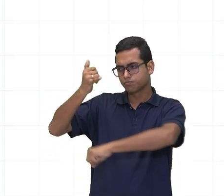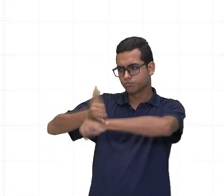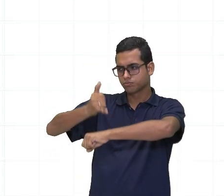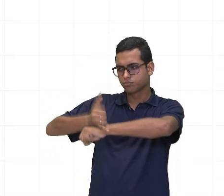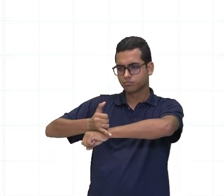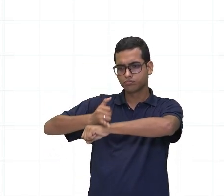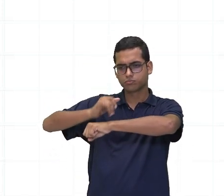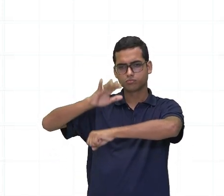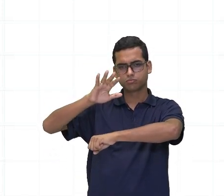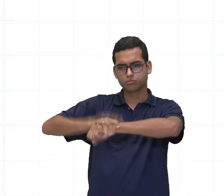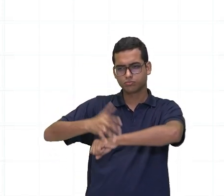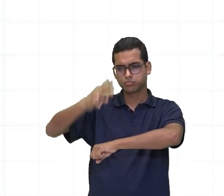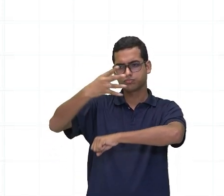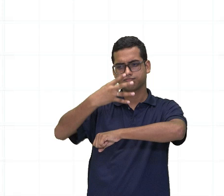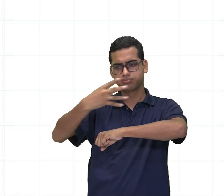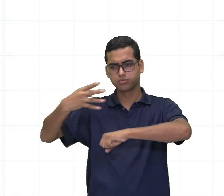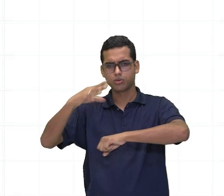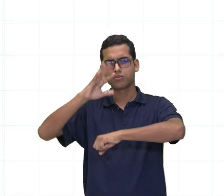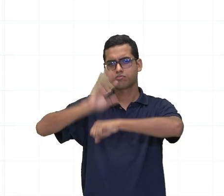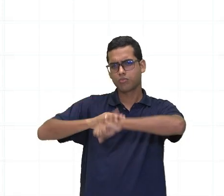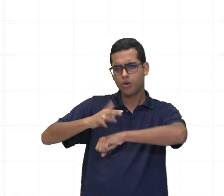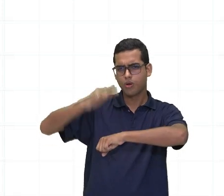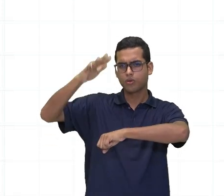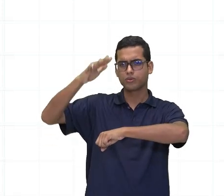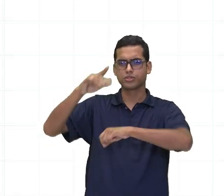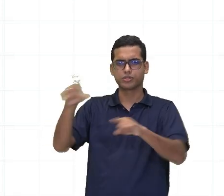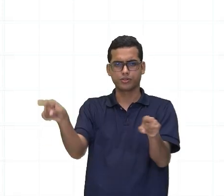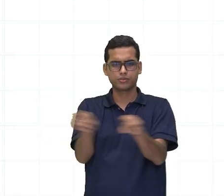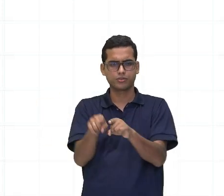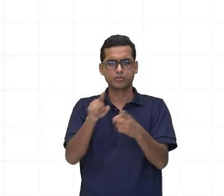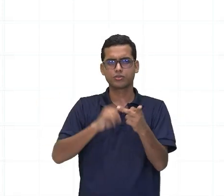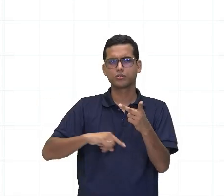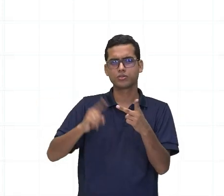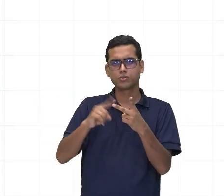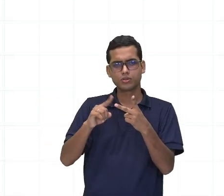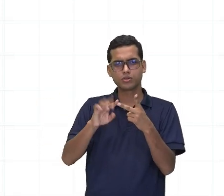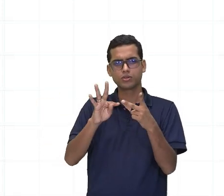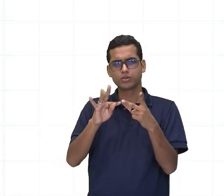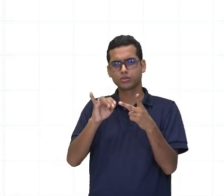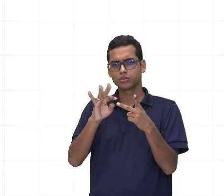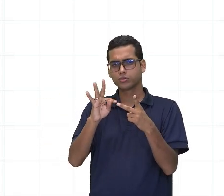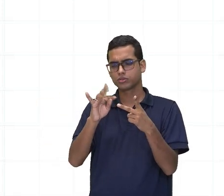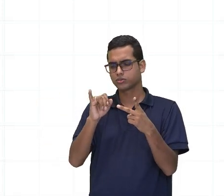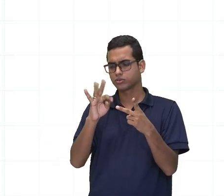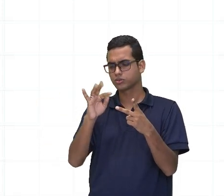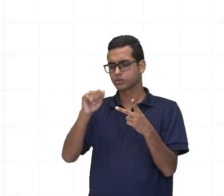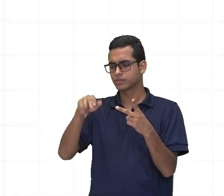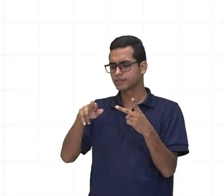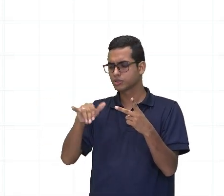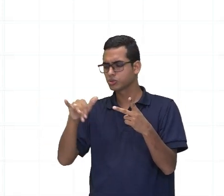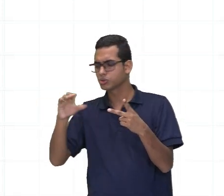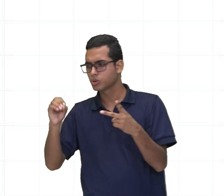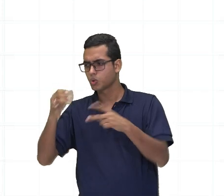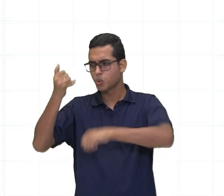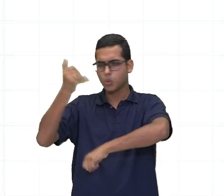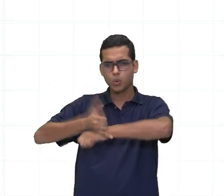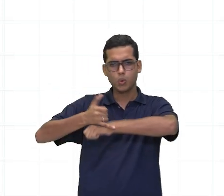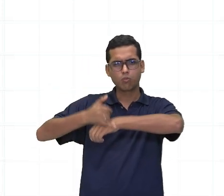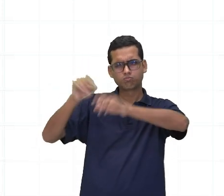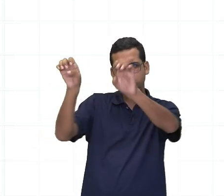construção, né, de aviões maiores, mais leves e resistentes. Ou seja, a partir do estudo